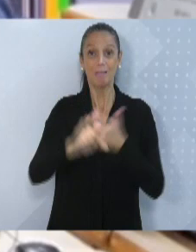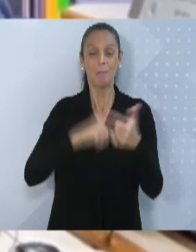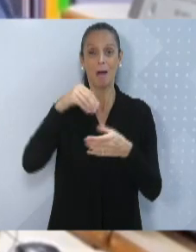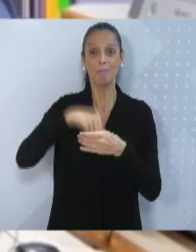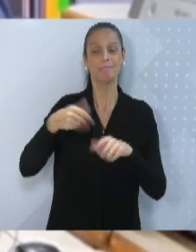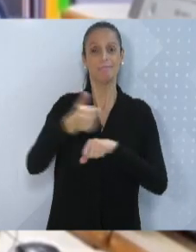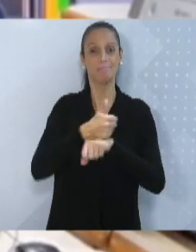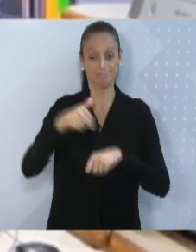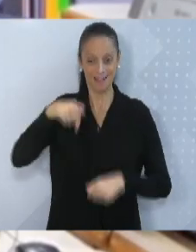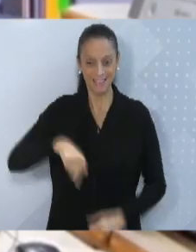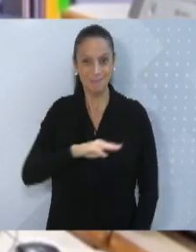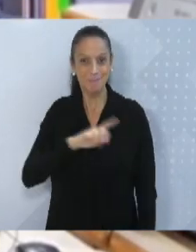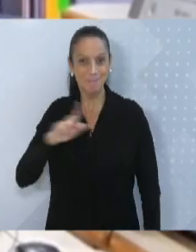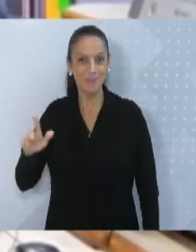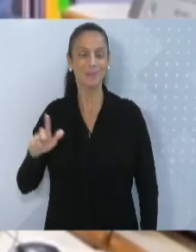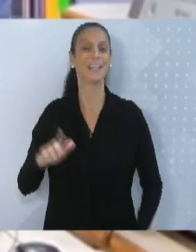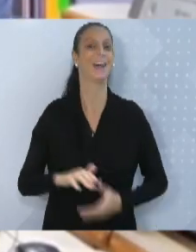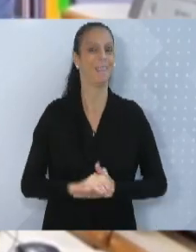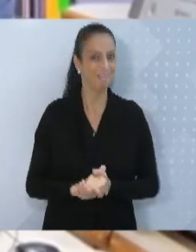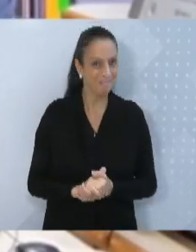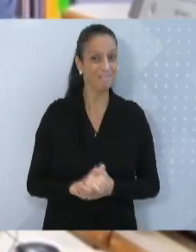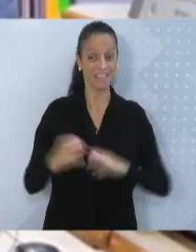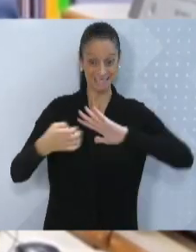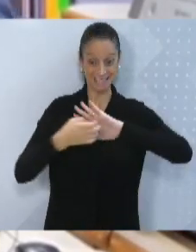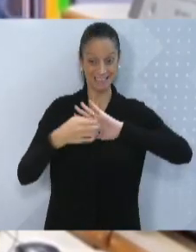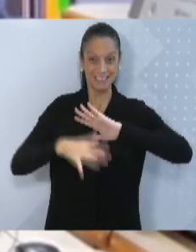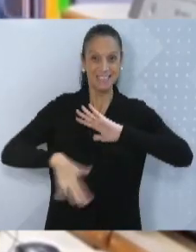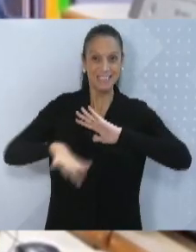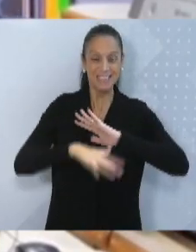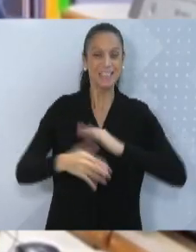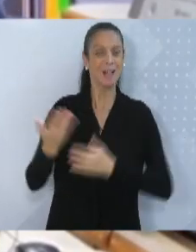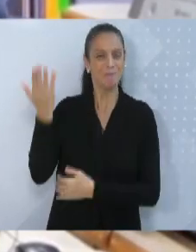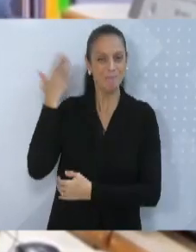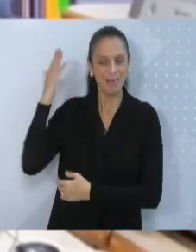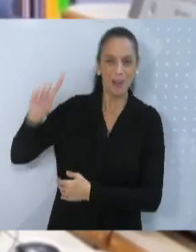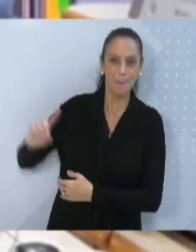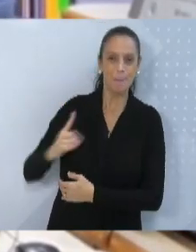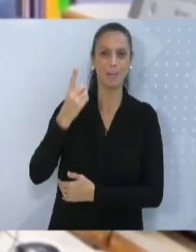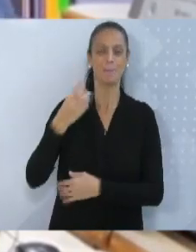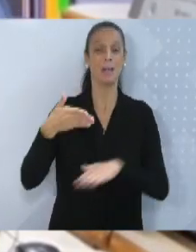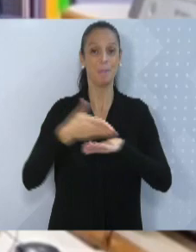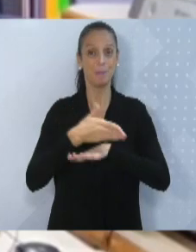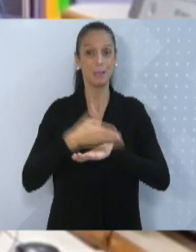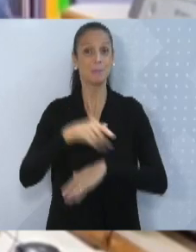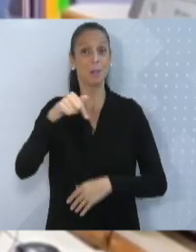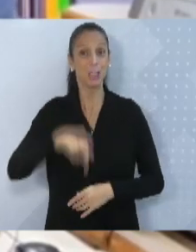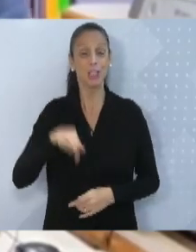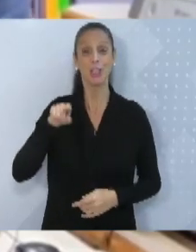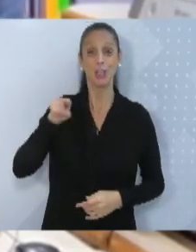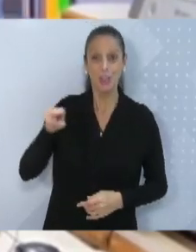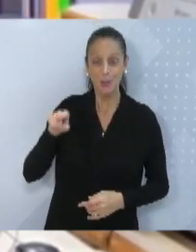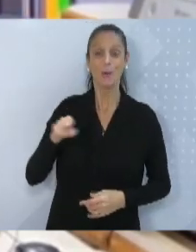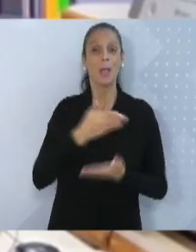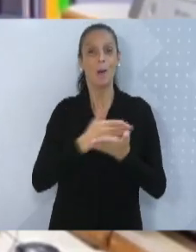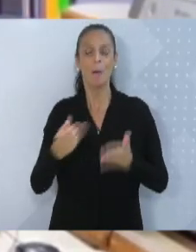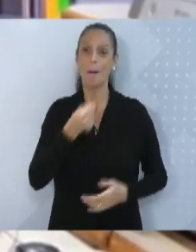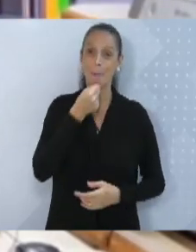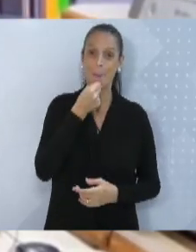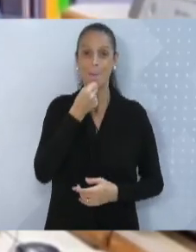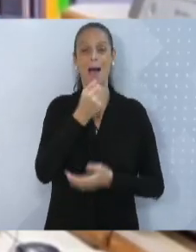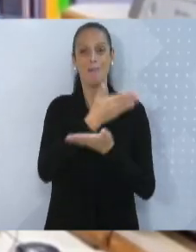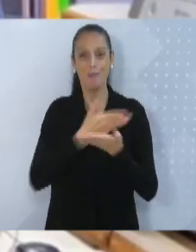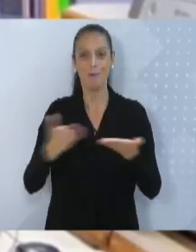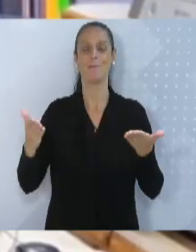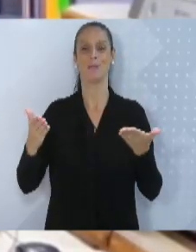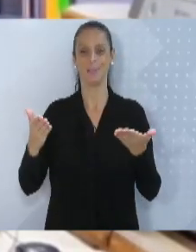aqui em Blumenau para todo o Vale do Itajaí quando teve a nossa primeira participação local foi você que abriu os microfones Então você